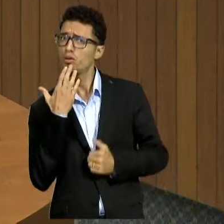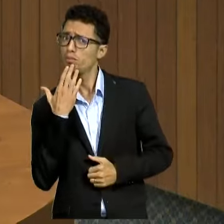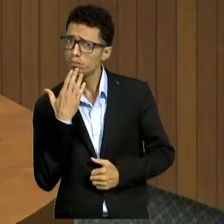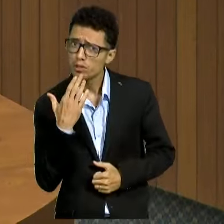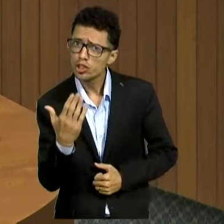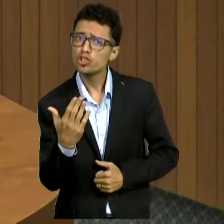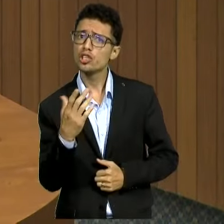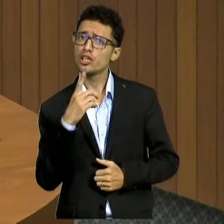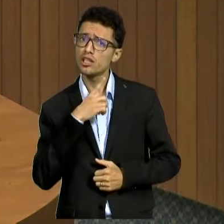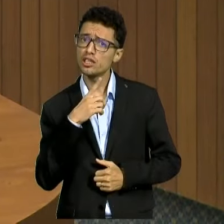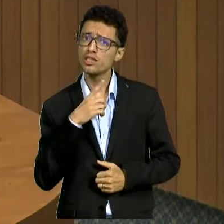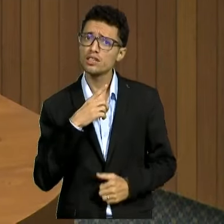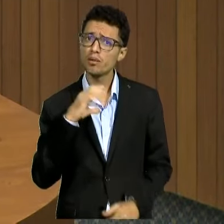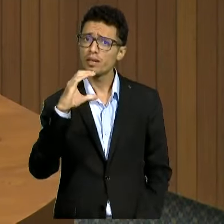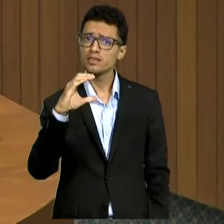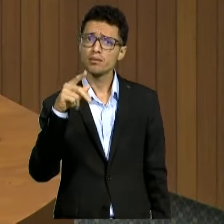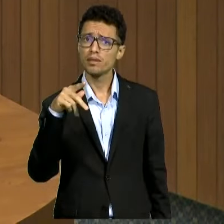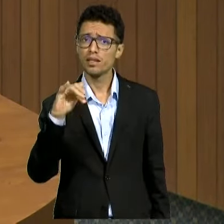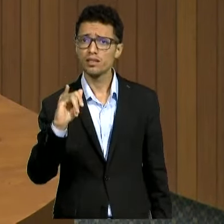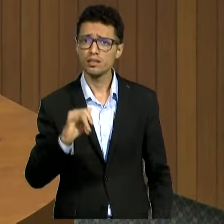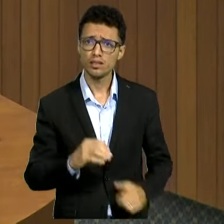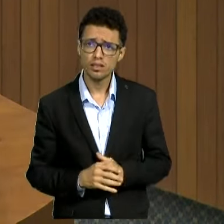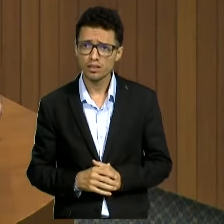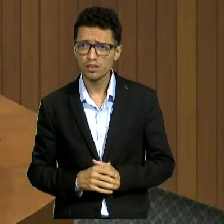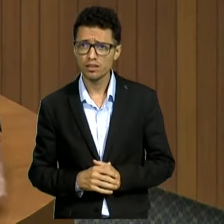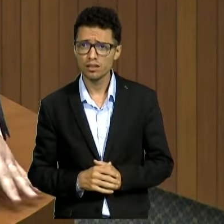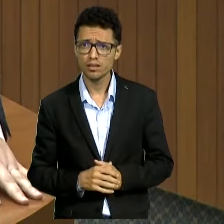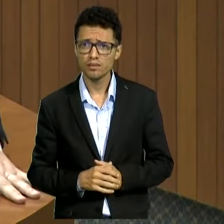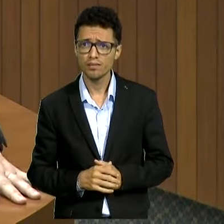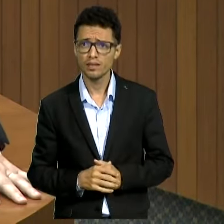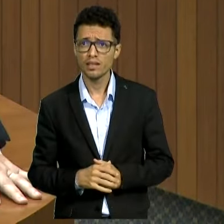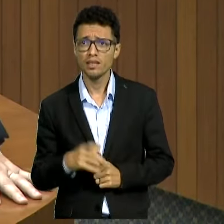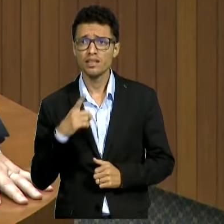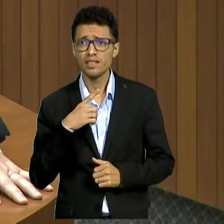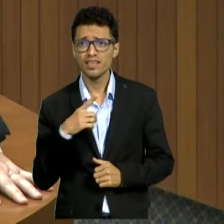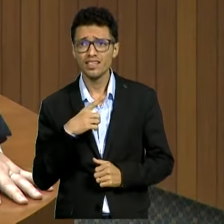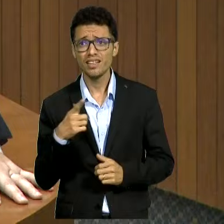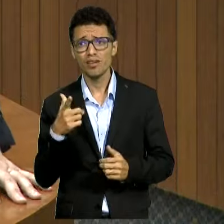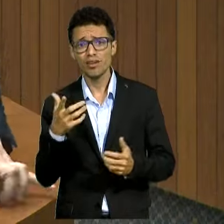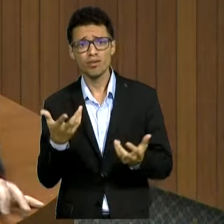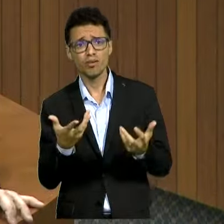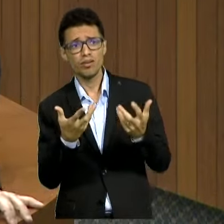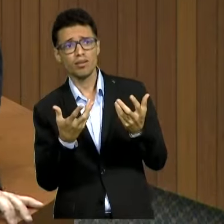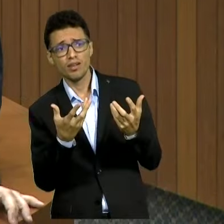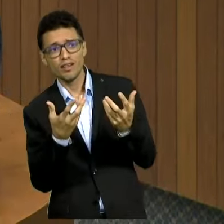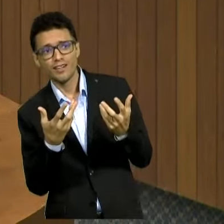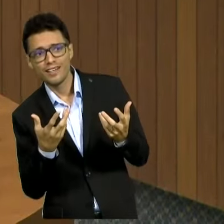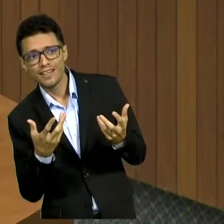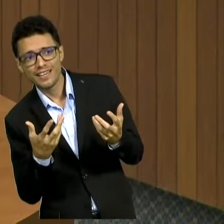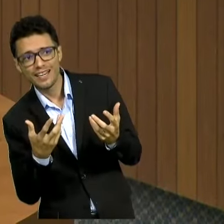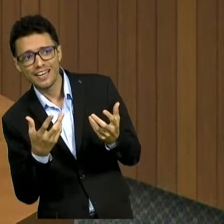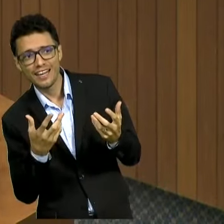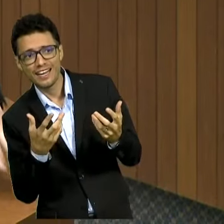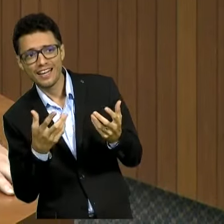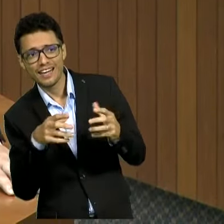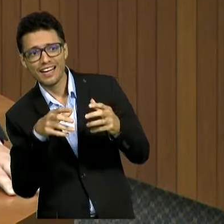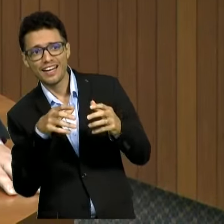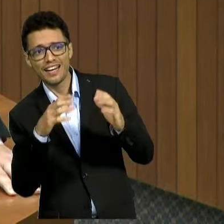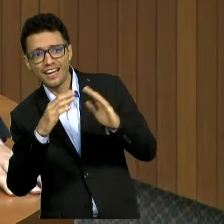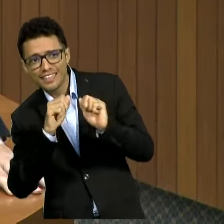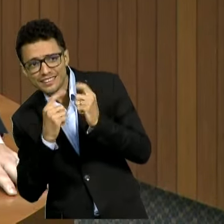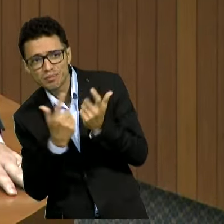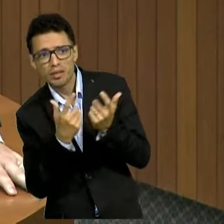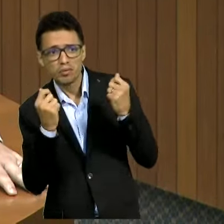criação de uma comissão especial. Achava que teria um amparo da casa. Mas em conversa com a presidente me revelou ser